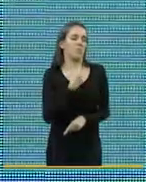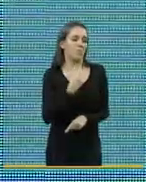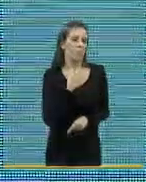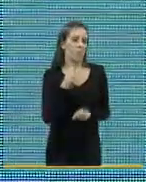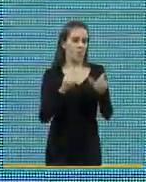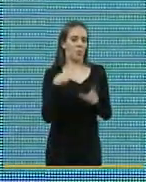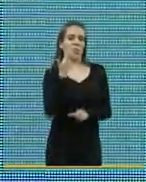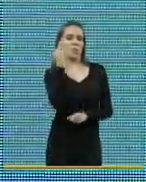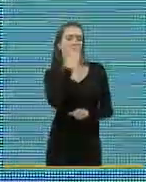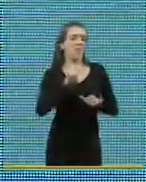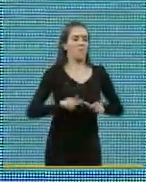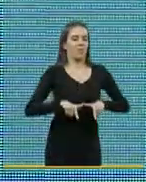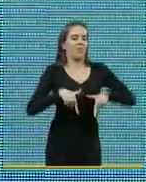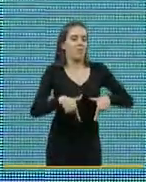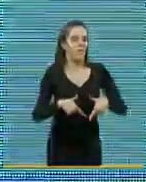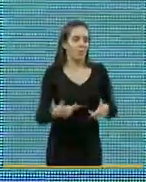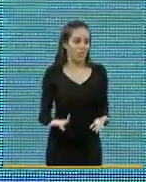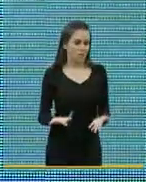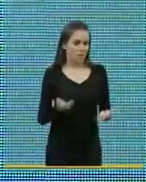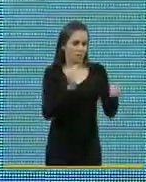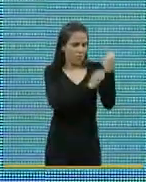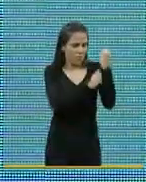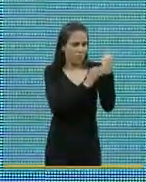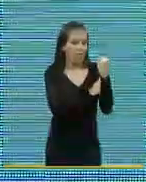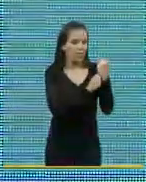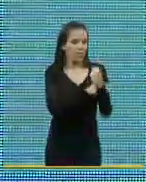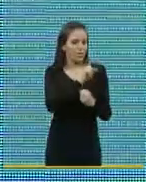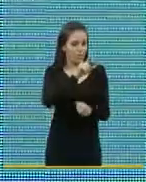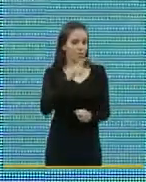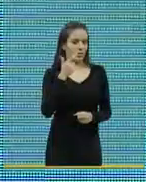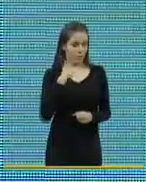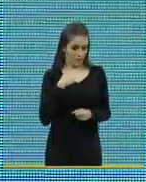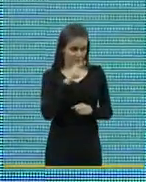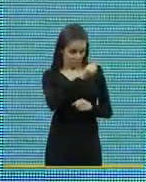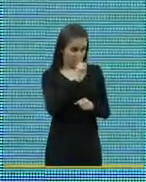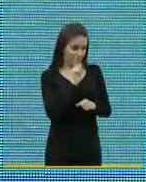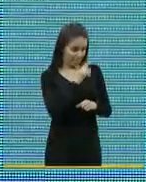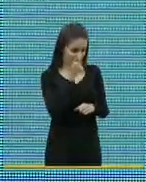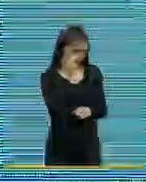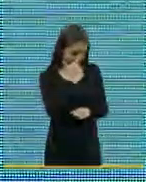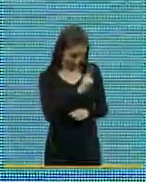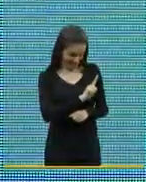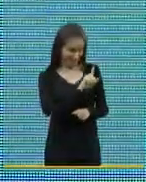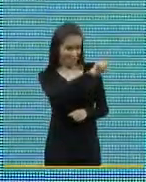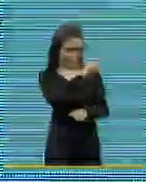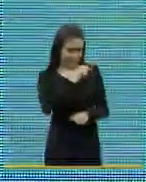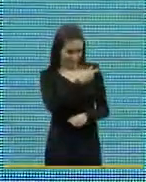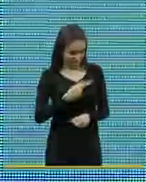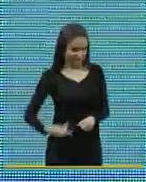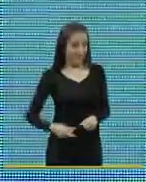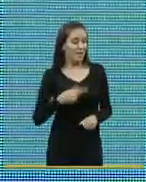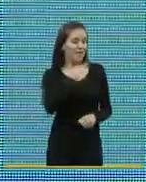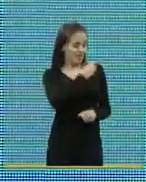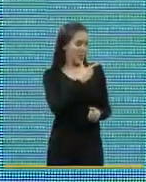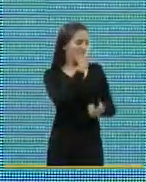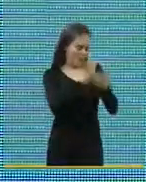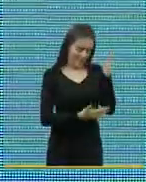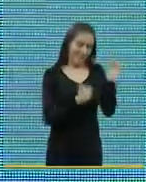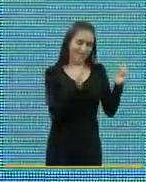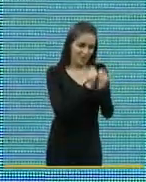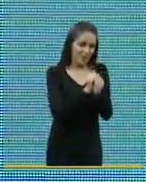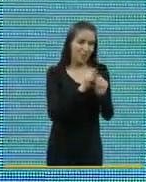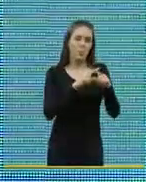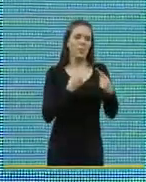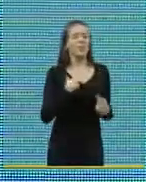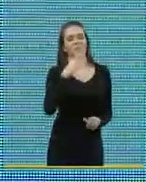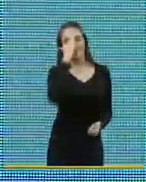tem força política para fazer alves que se você se eleger eu vou lá ajudar nessa e certamente não estaremos derrotado juntos mas eu não